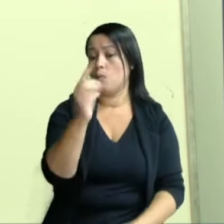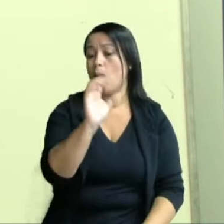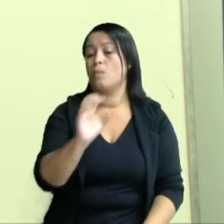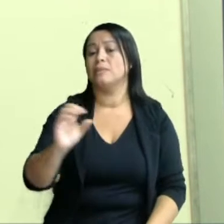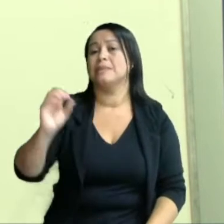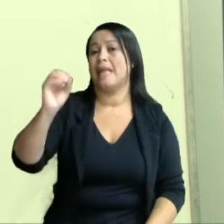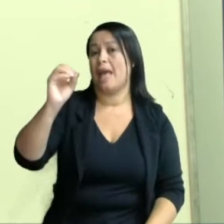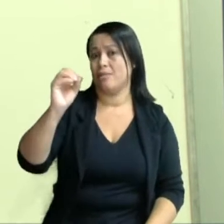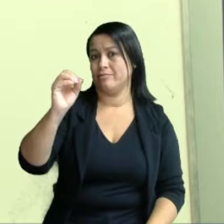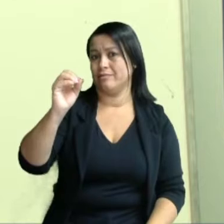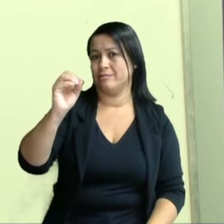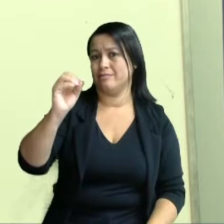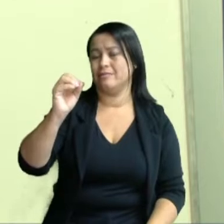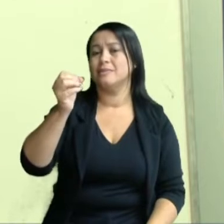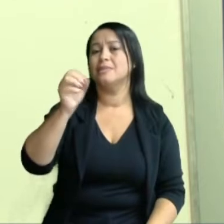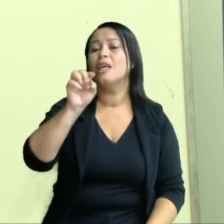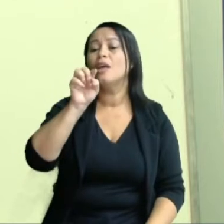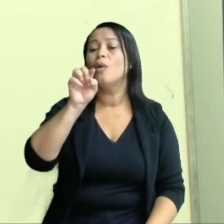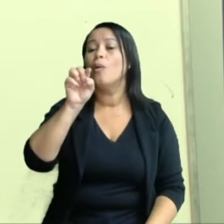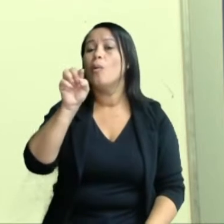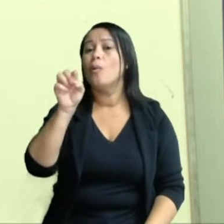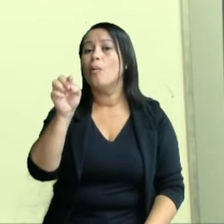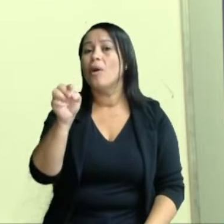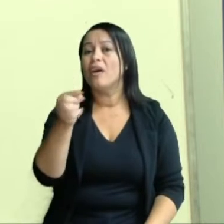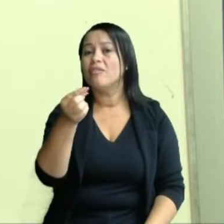maior, um 0 e uma vírgula no